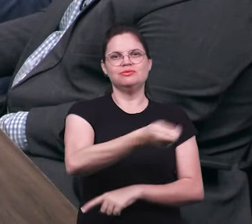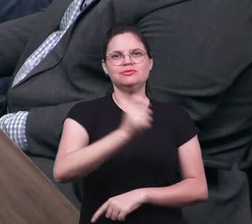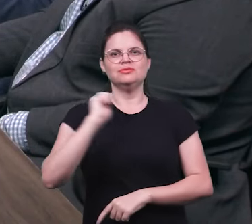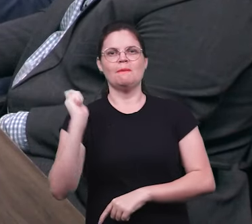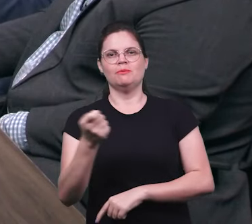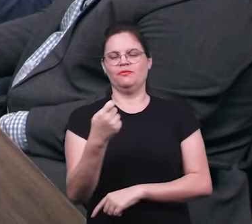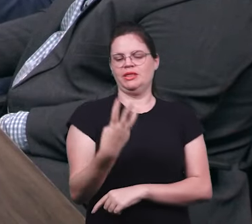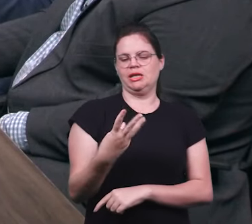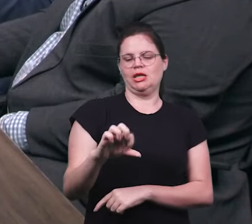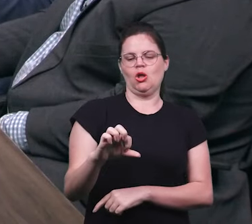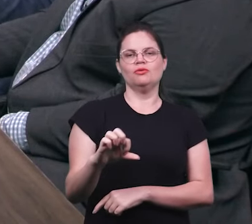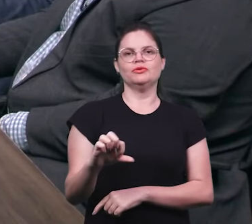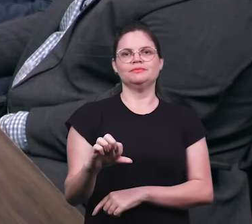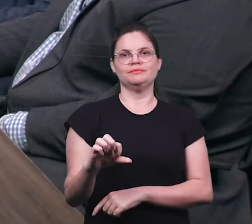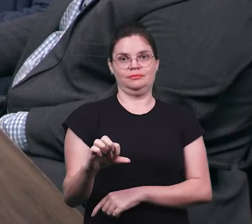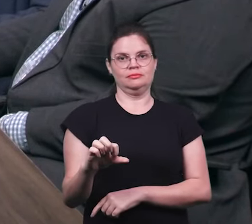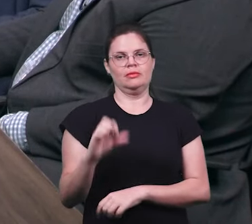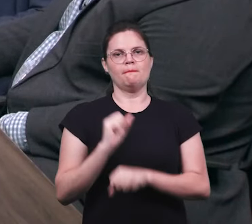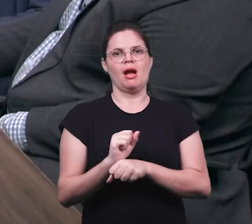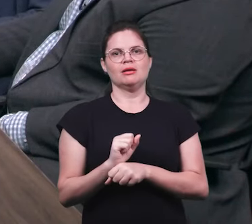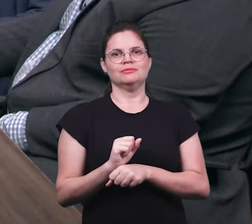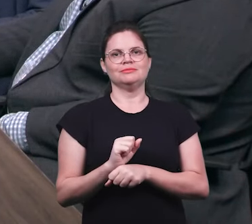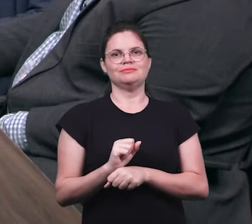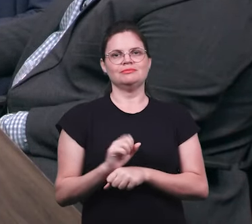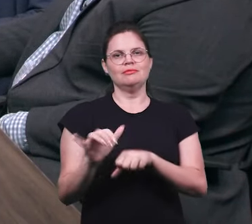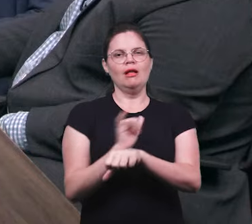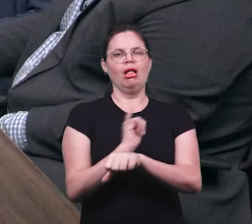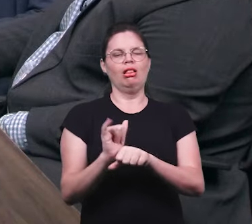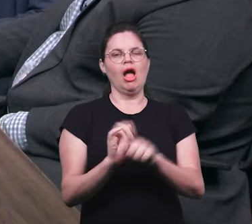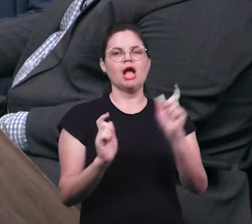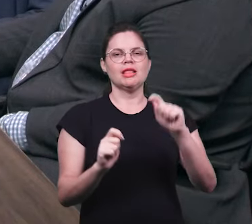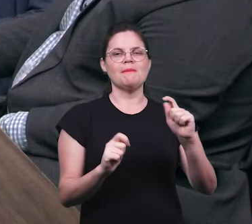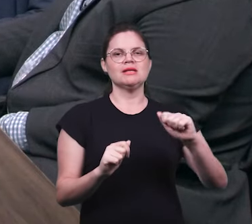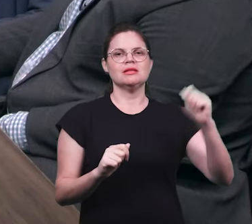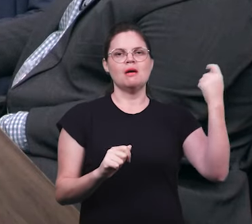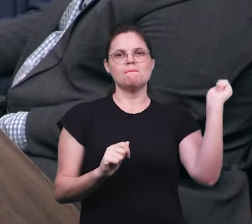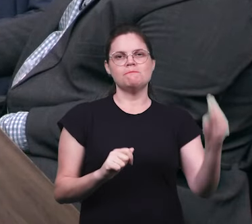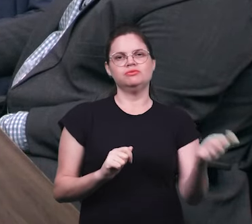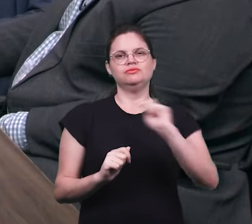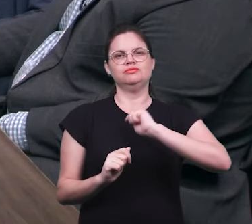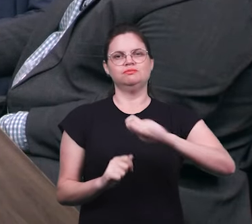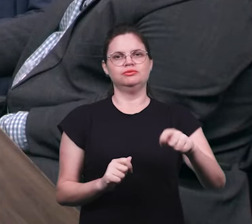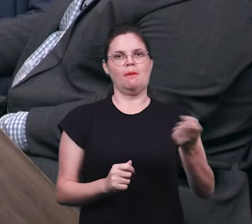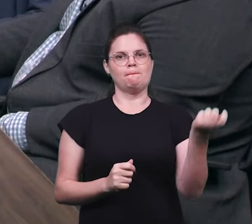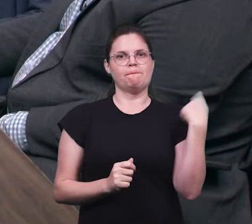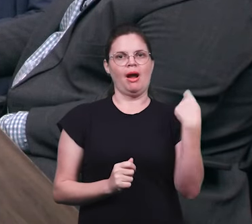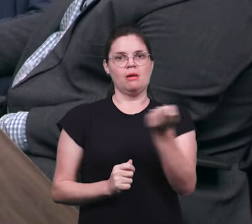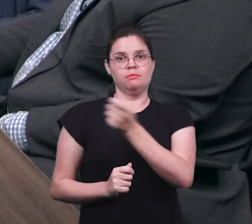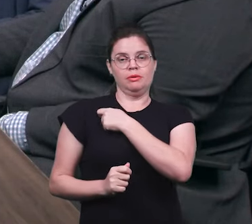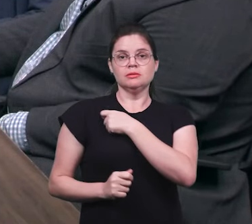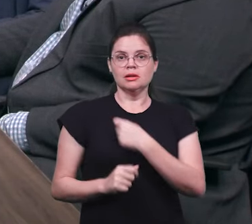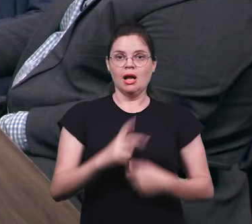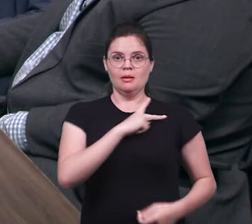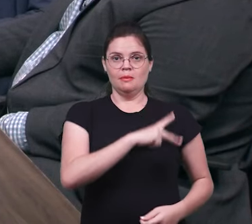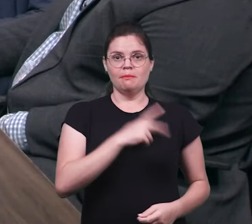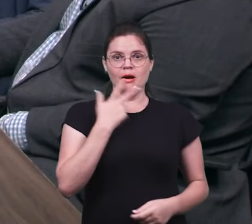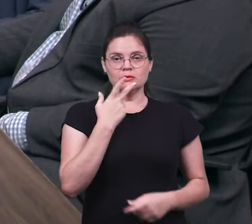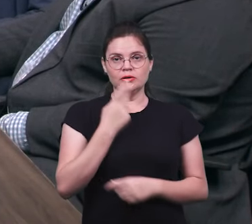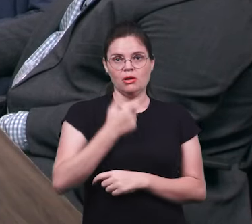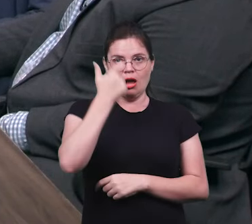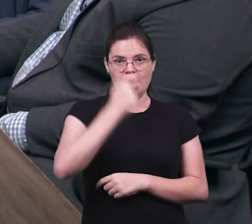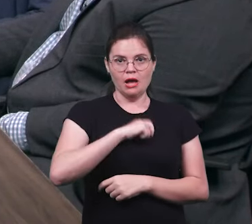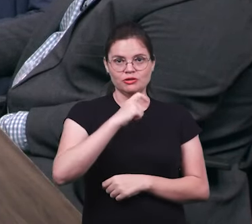Para não errar, né? Eles davam, quer dizer, Paulo disse que levou, em determinado lugar, 3 quarentenas